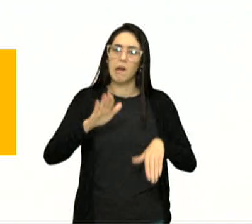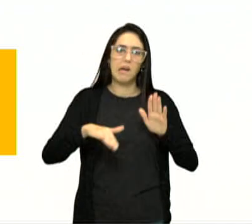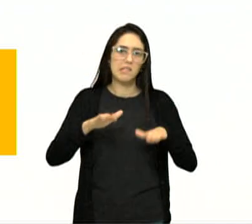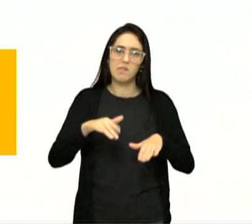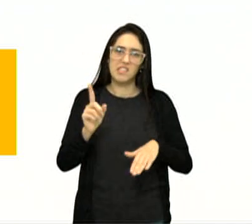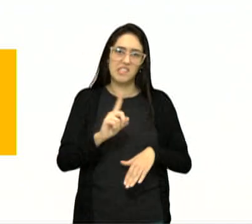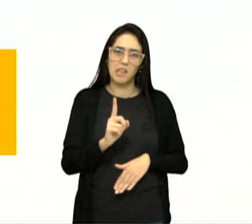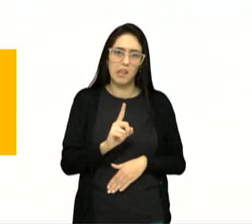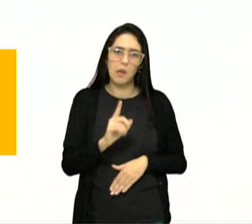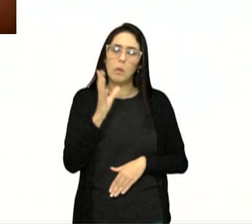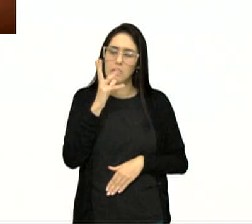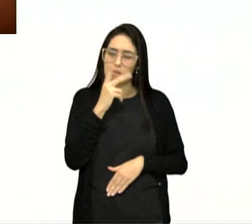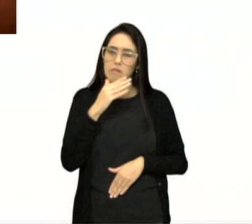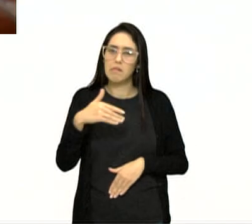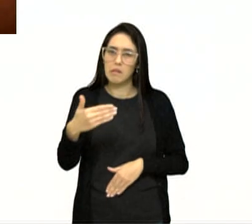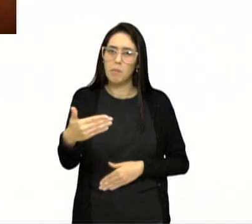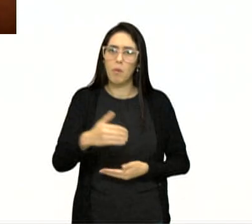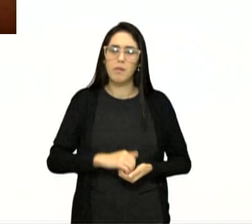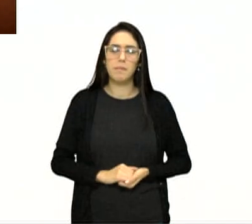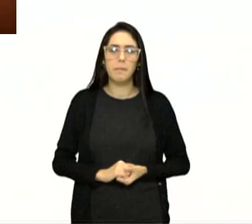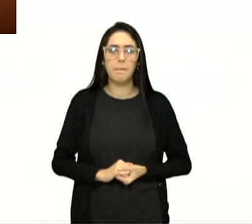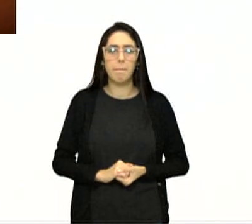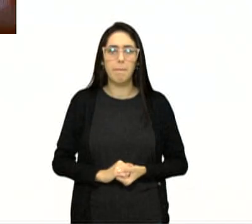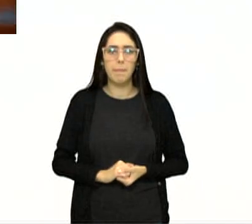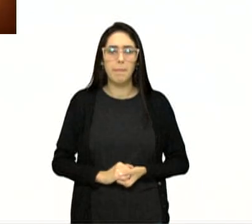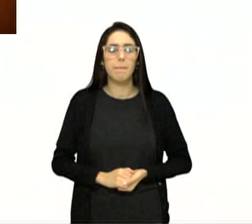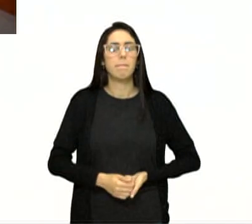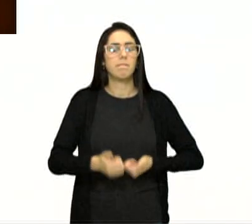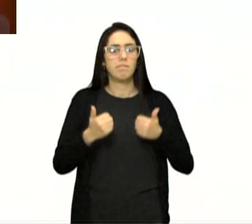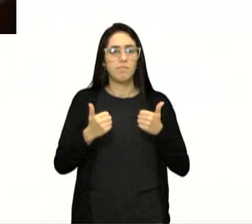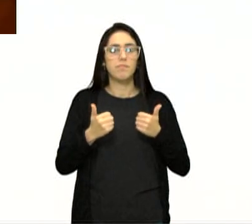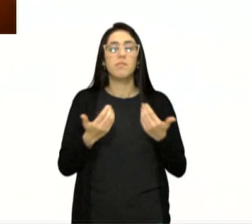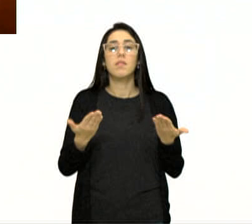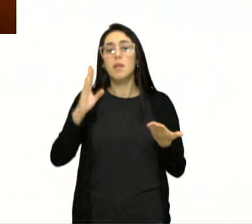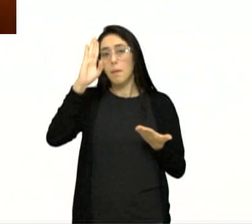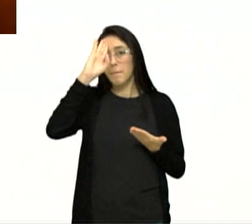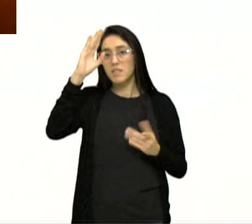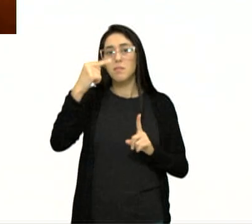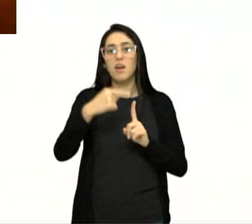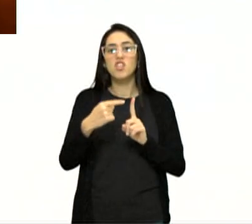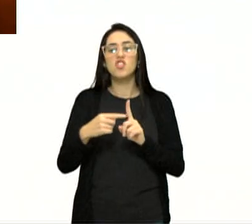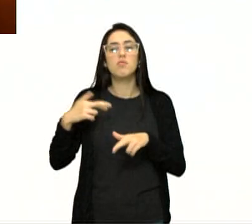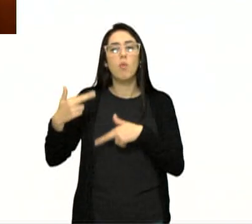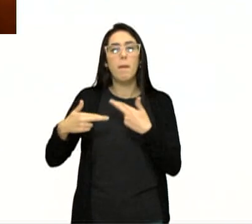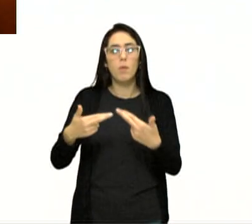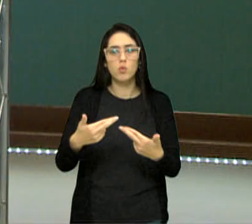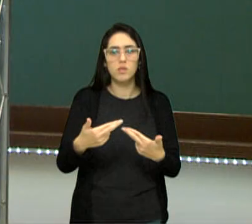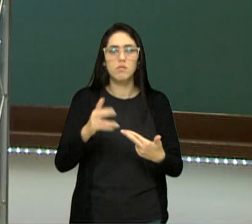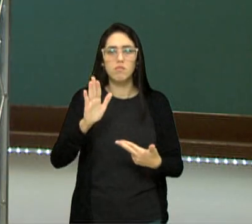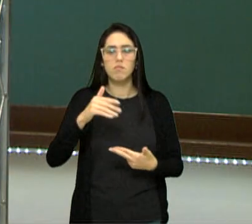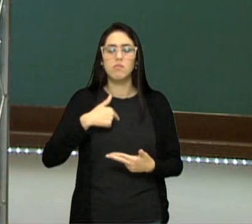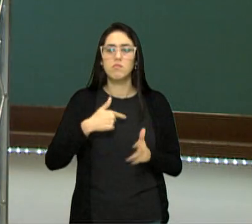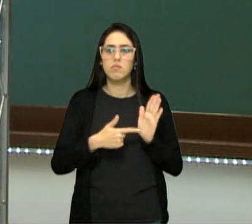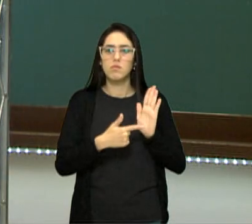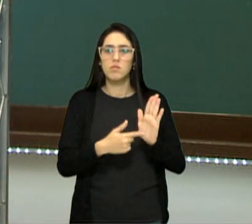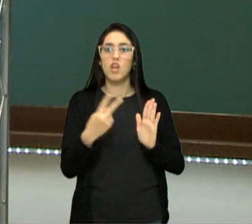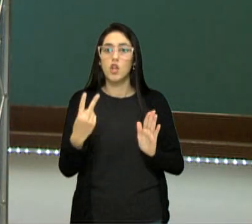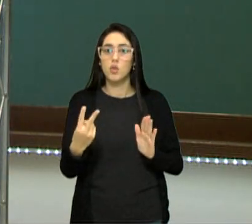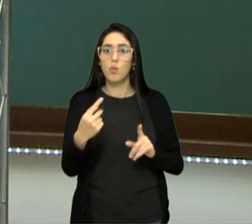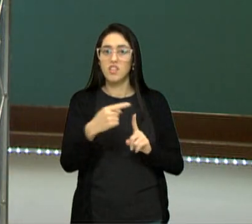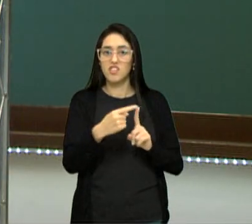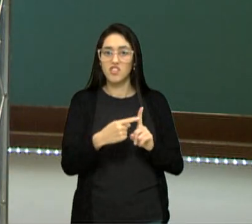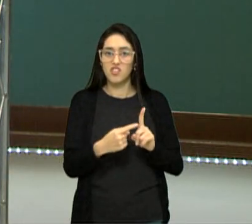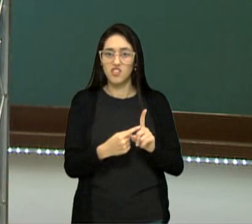depois desse zigoto fecundado. Muito bem, gente. Principais tipos de reprodução. Vamos colocar dois grandes tipos, tá?